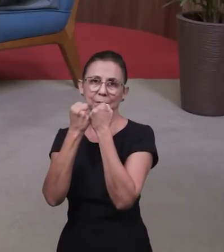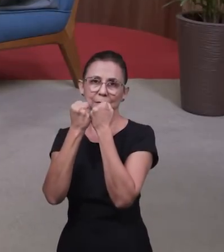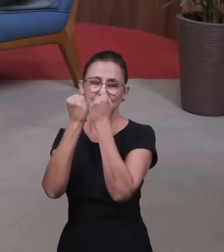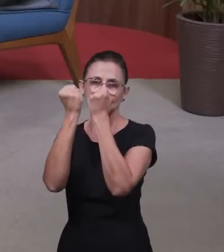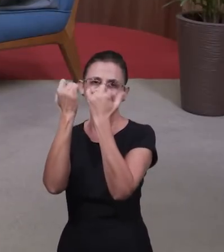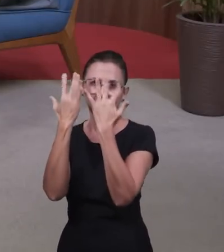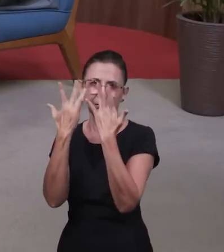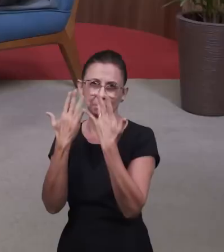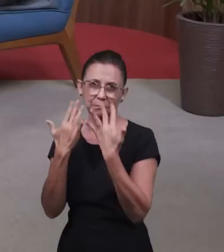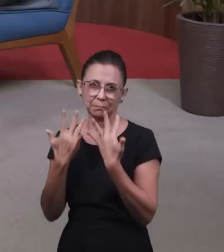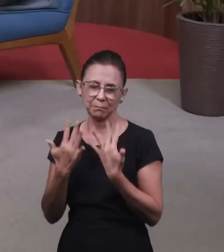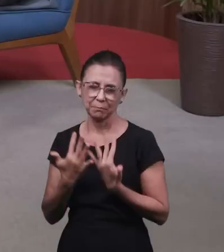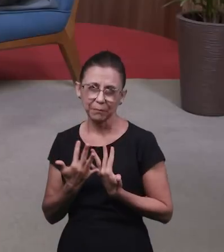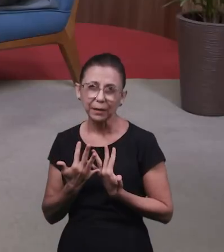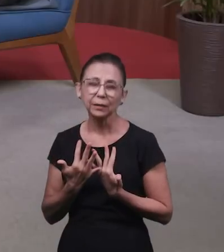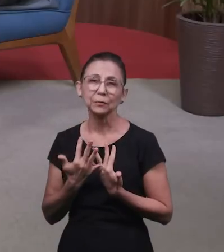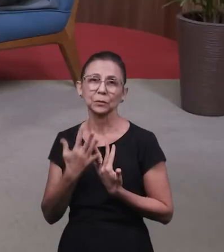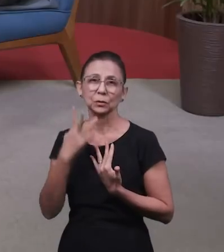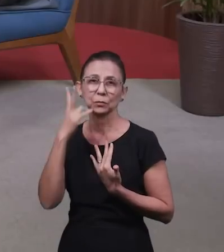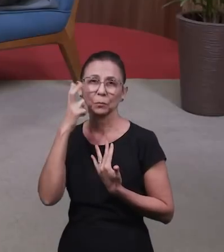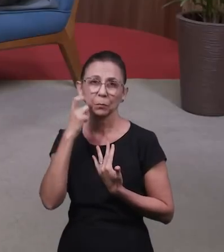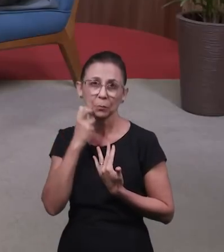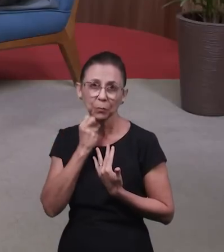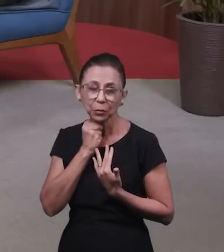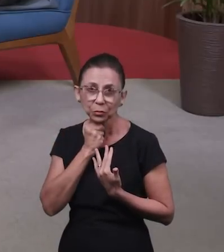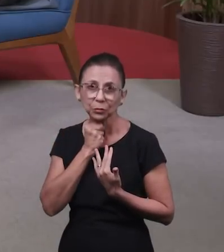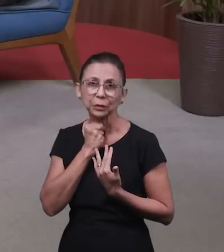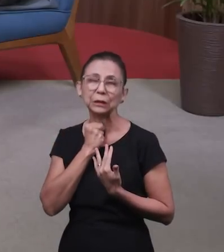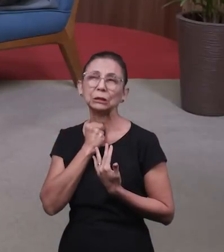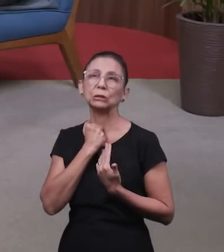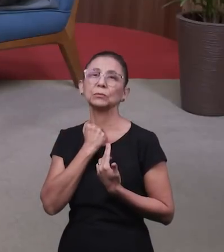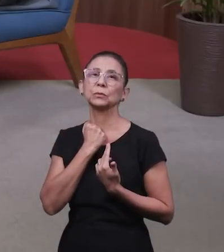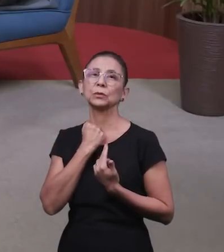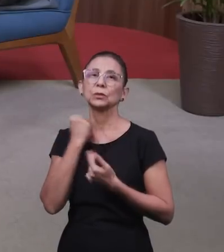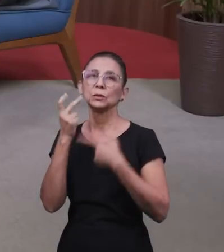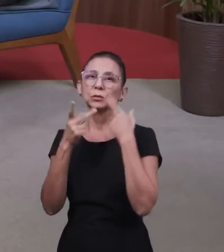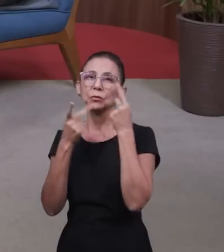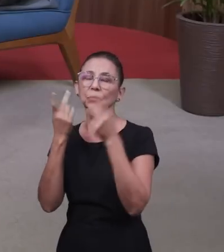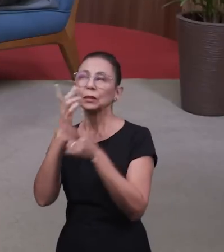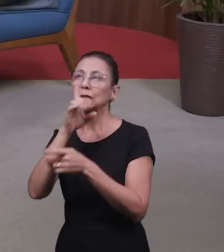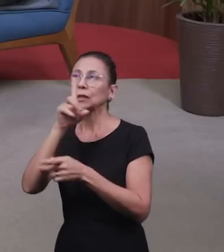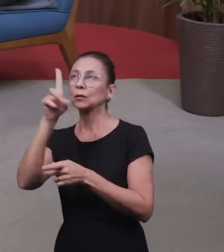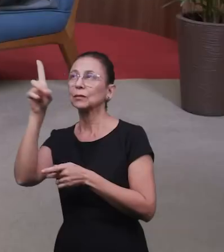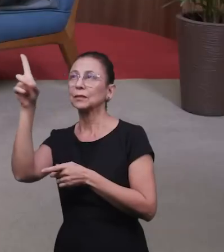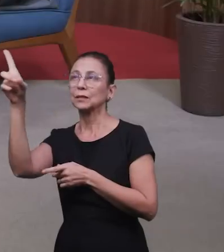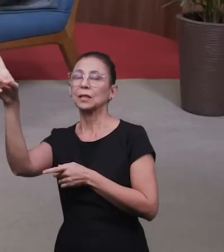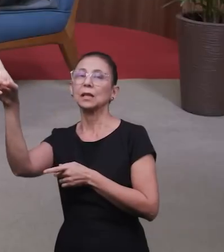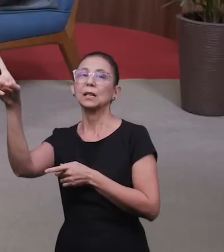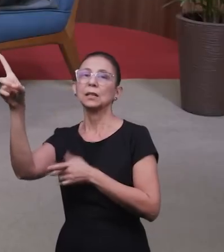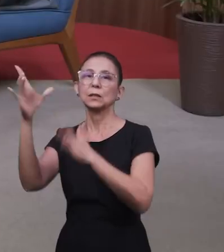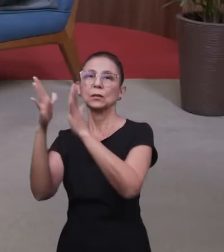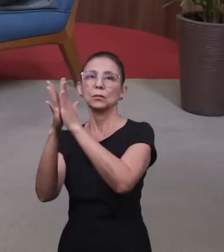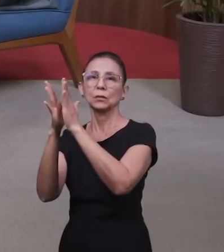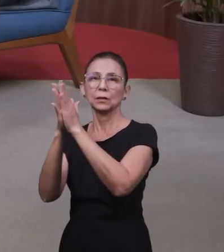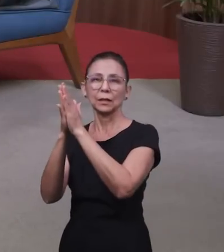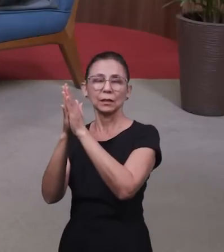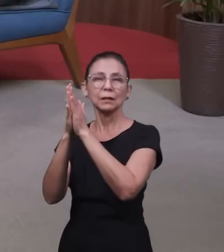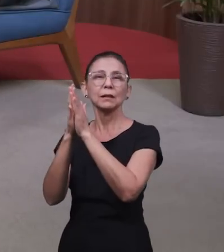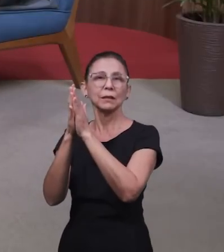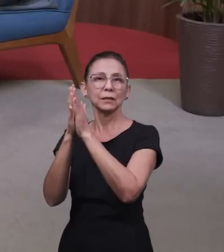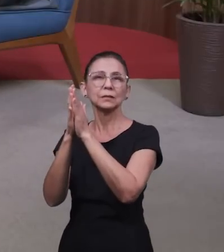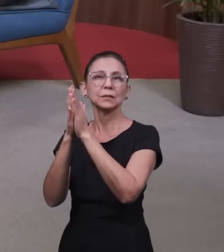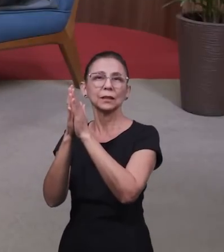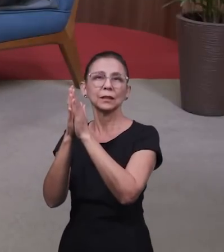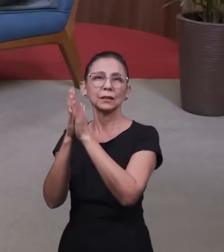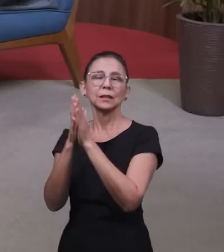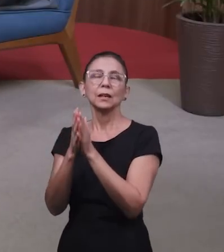essa bênção que nós possuímos de falar com Deus, de ouvir a nossa oração. Pela graça sois salvos. Pela